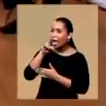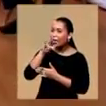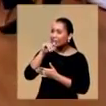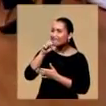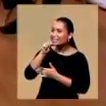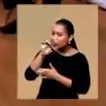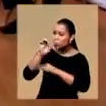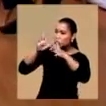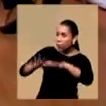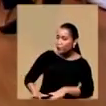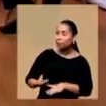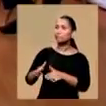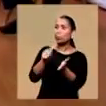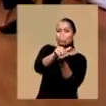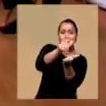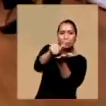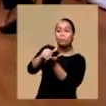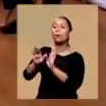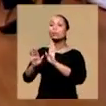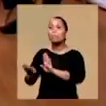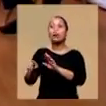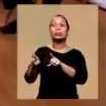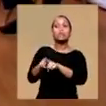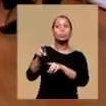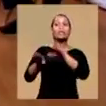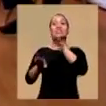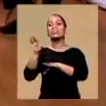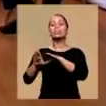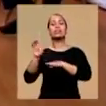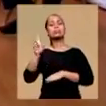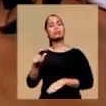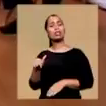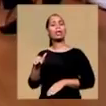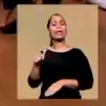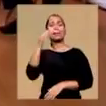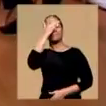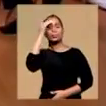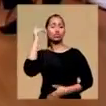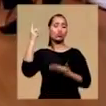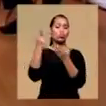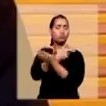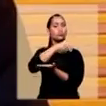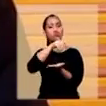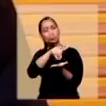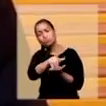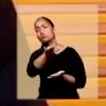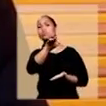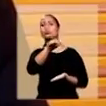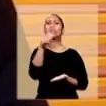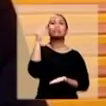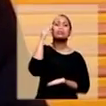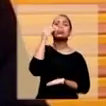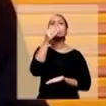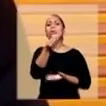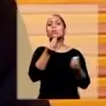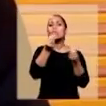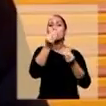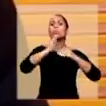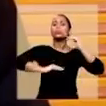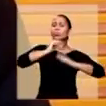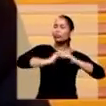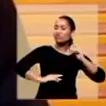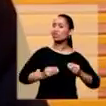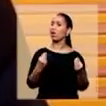está demitindo muita gente, mas talvez não seja o caso também de quem foi demitido entender como ele estava sendo,